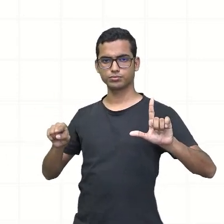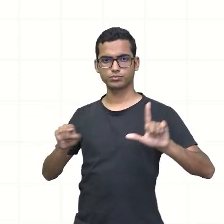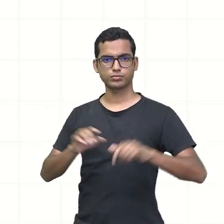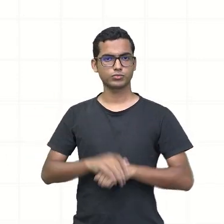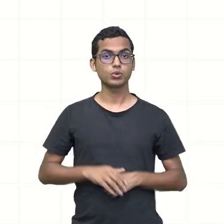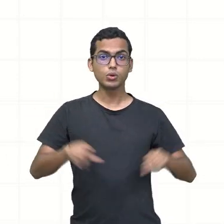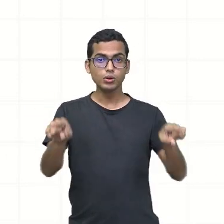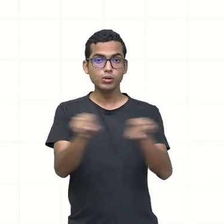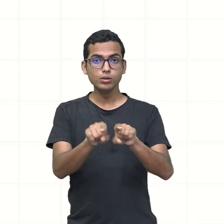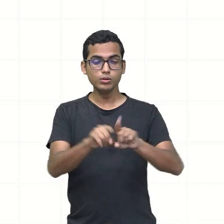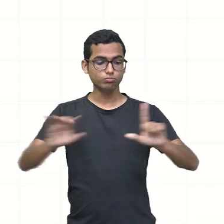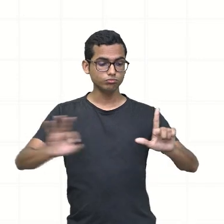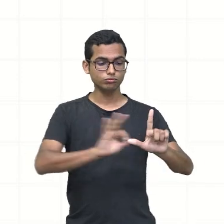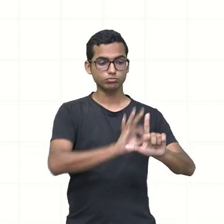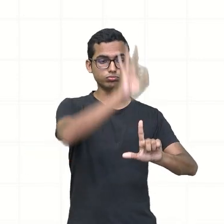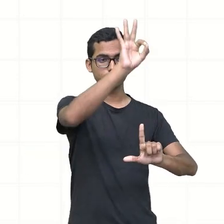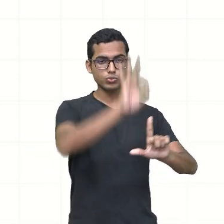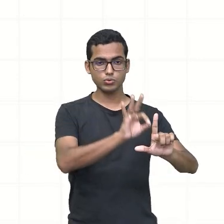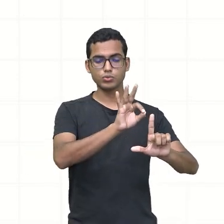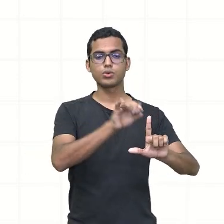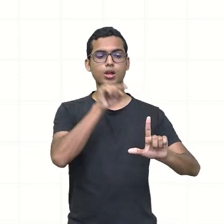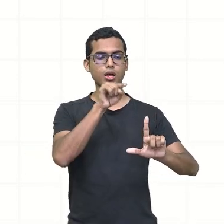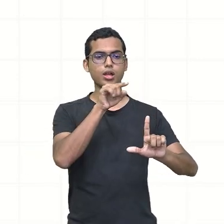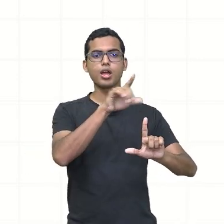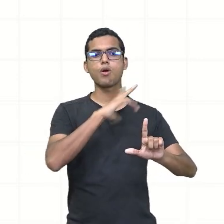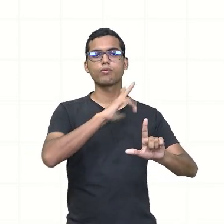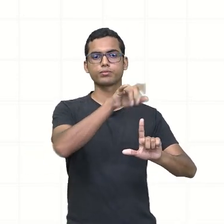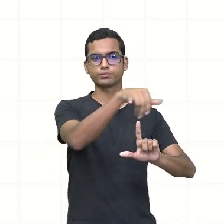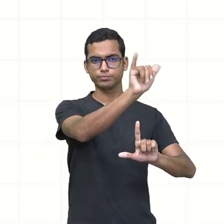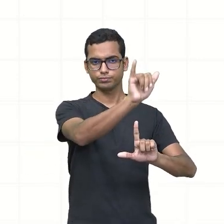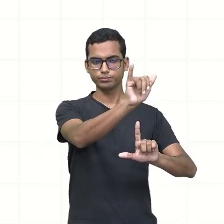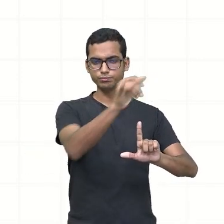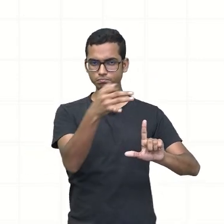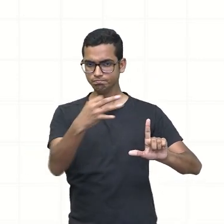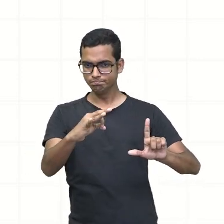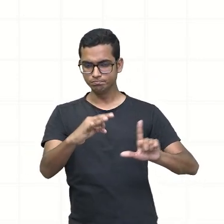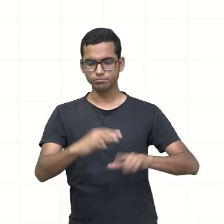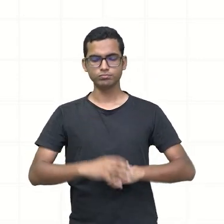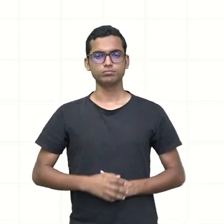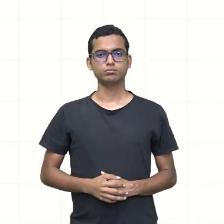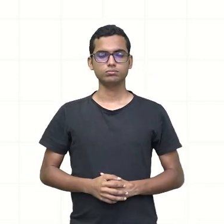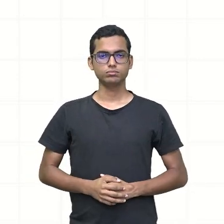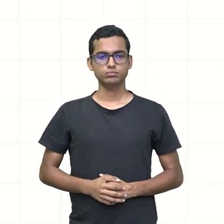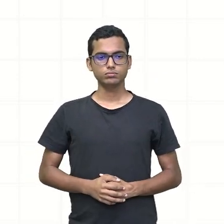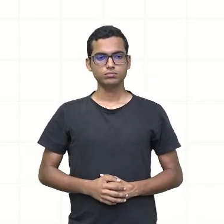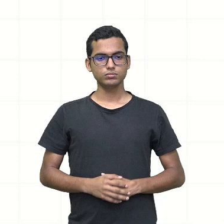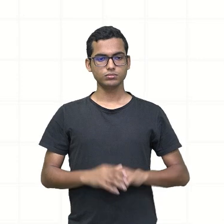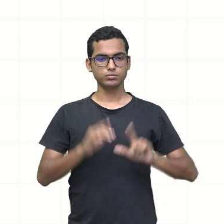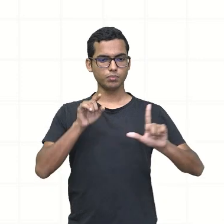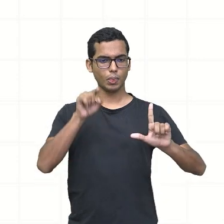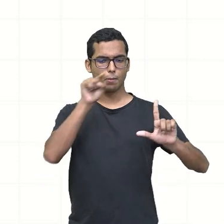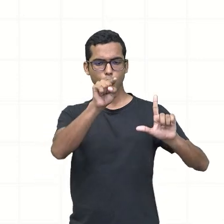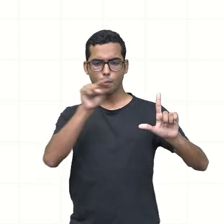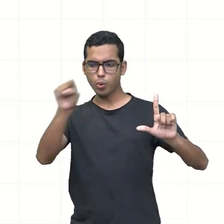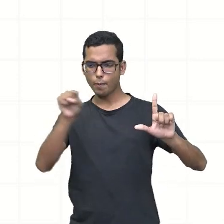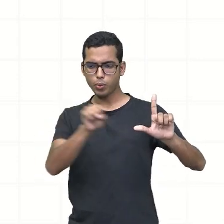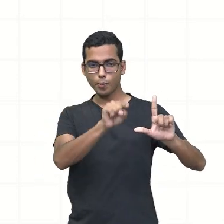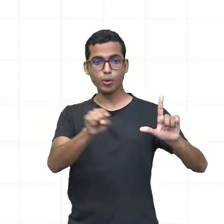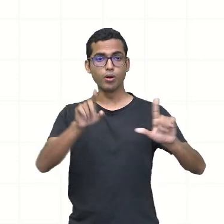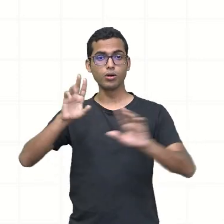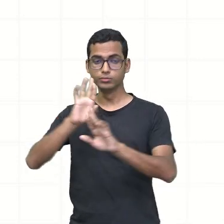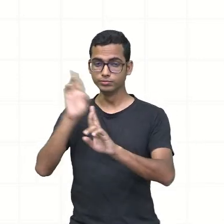e o eixo vertical nós chamamos de y, tá legal? E cada ponto ele é uma referência ao